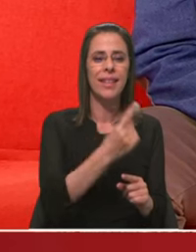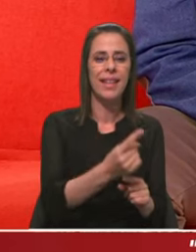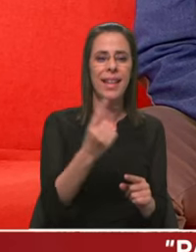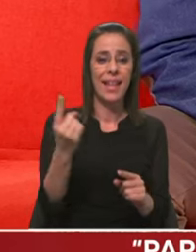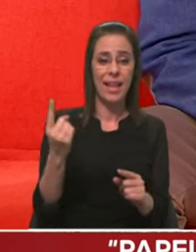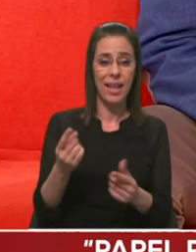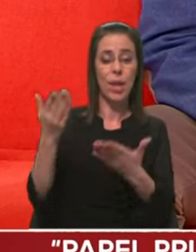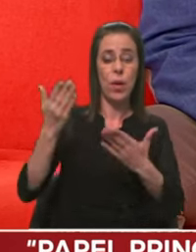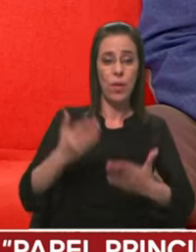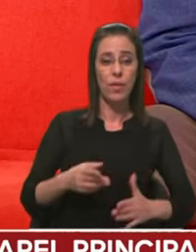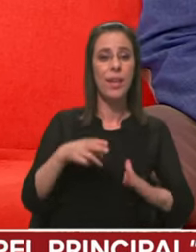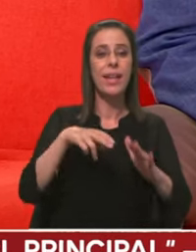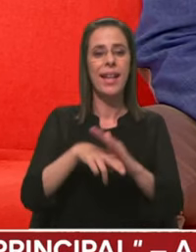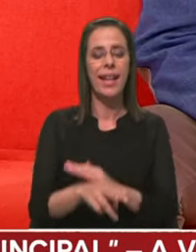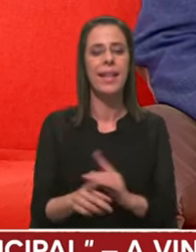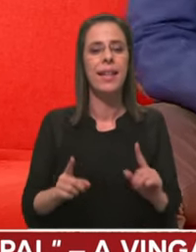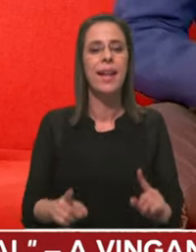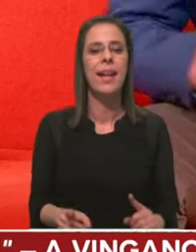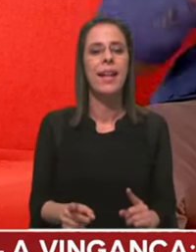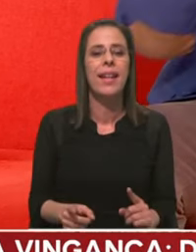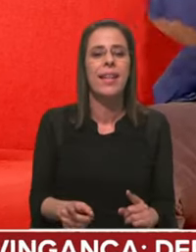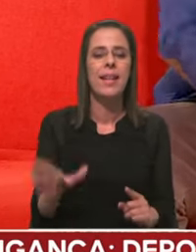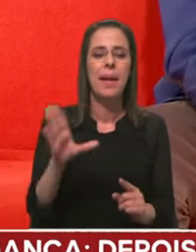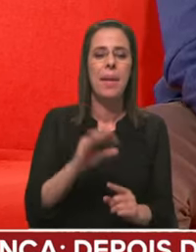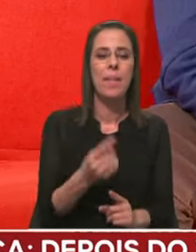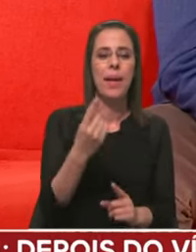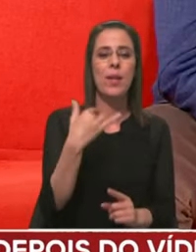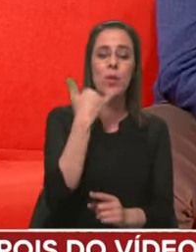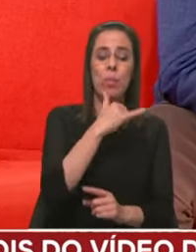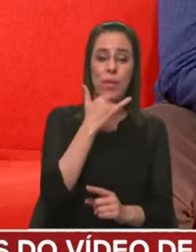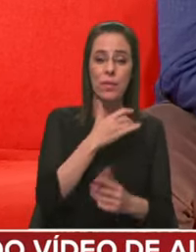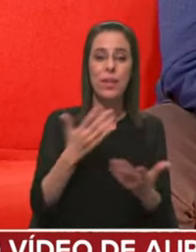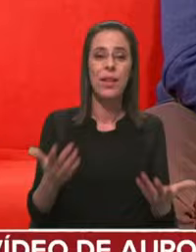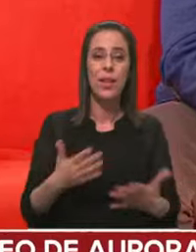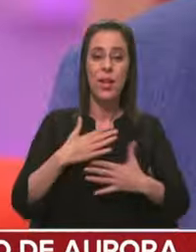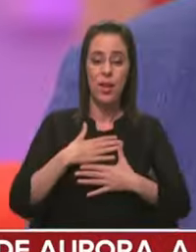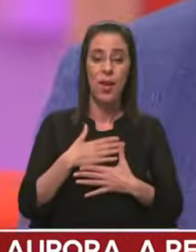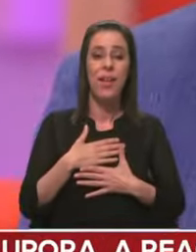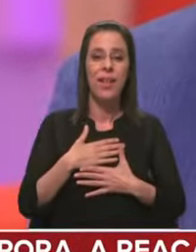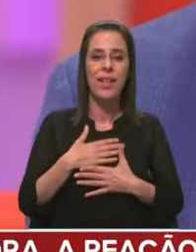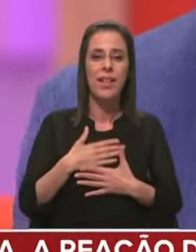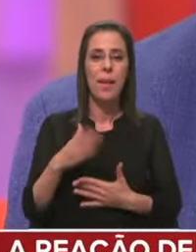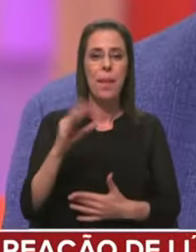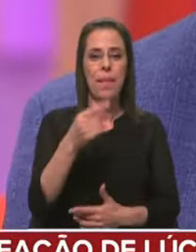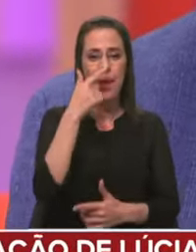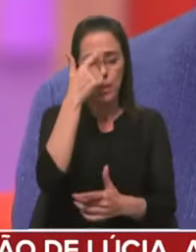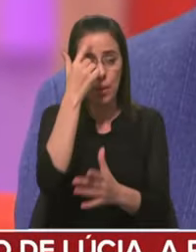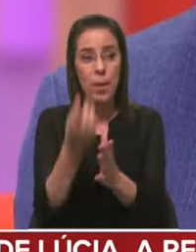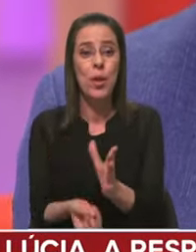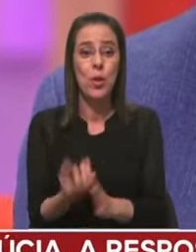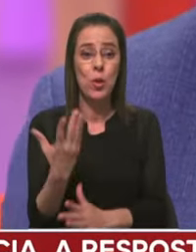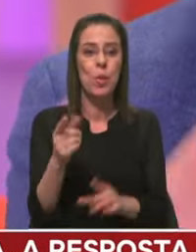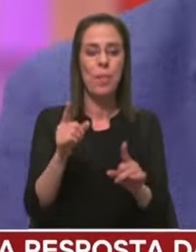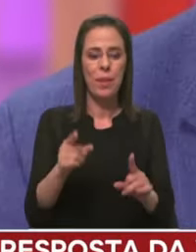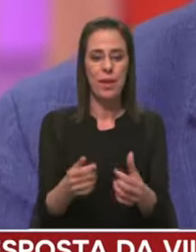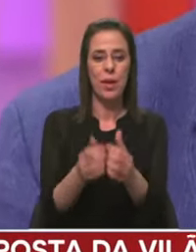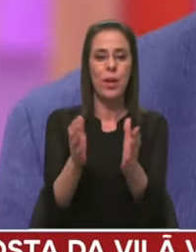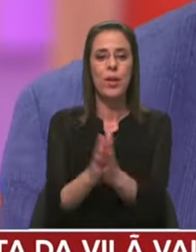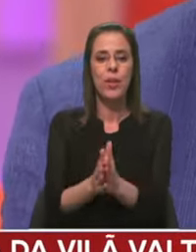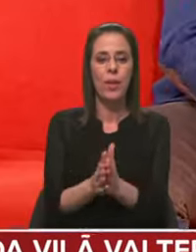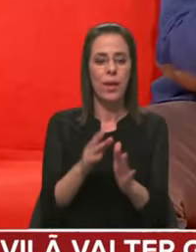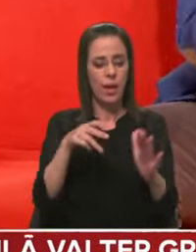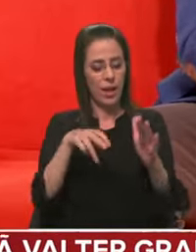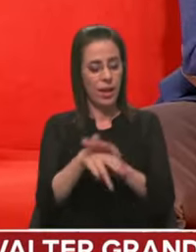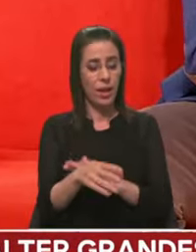convidado que entrava er era mais uma felicidade noss porque era mais uma surpresa toda a gente que